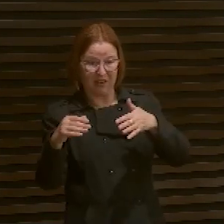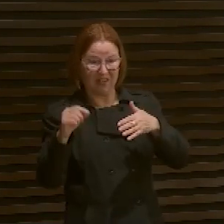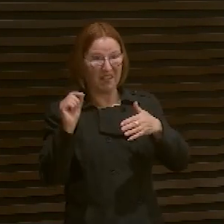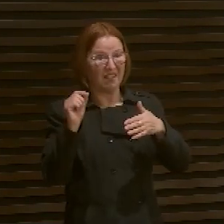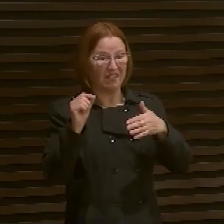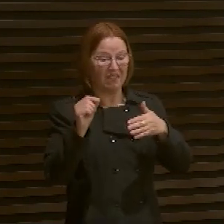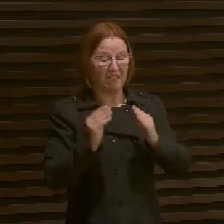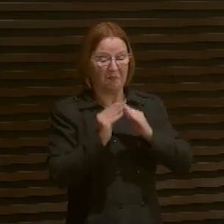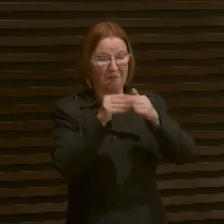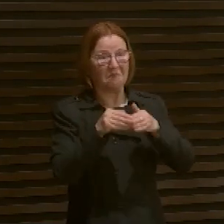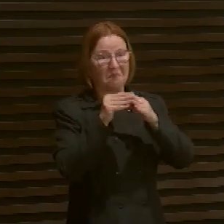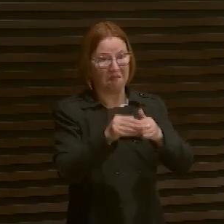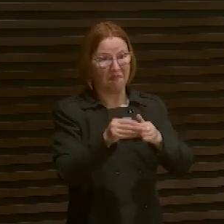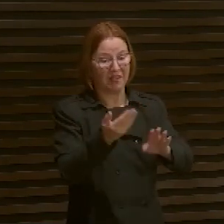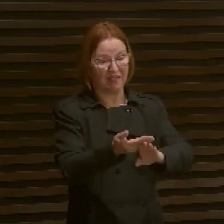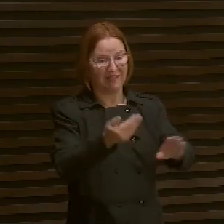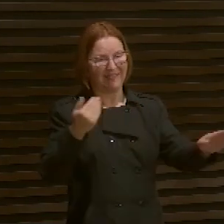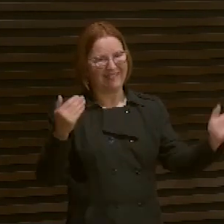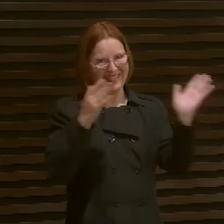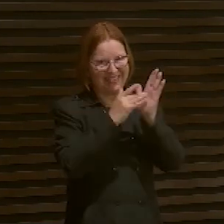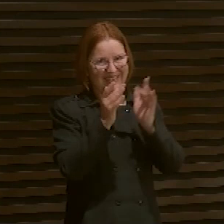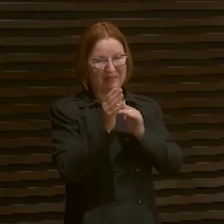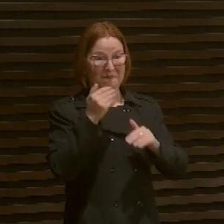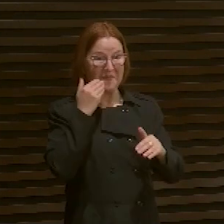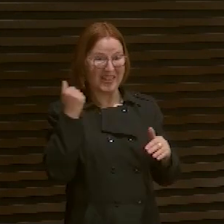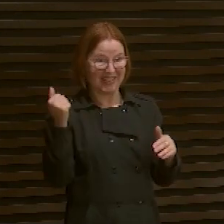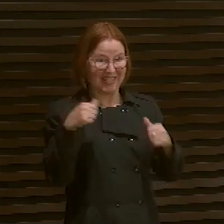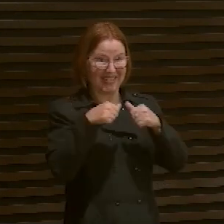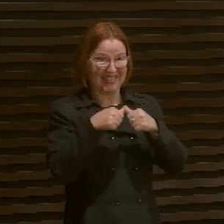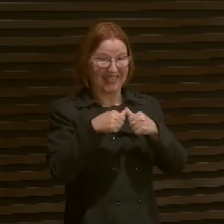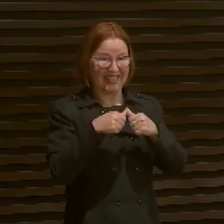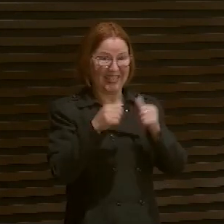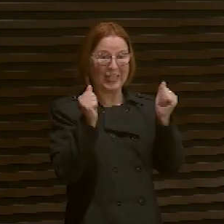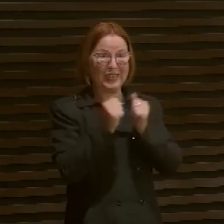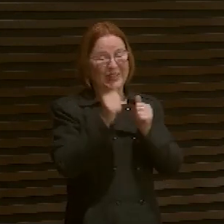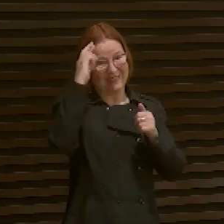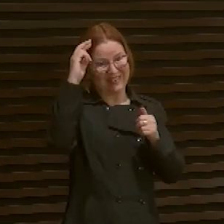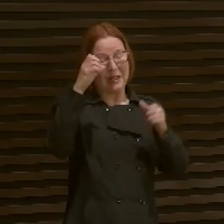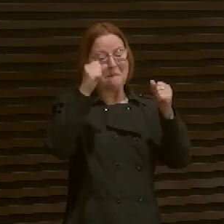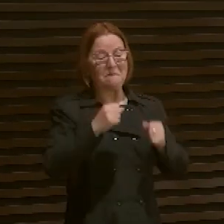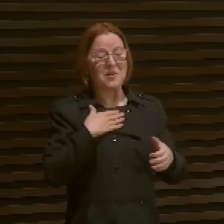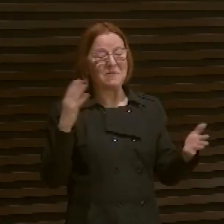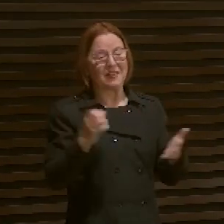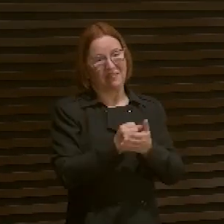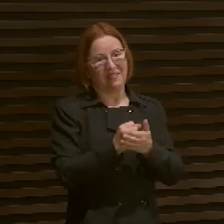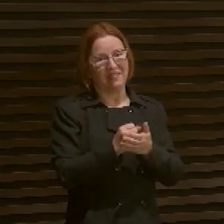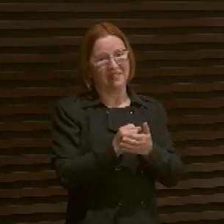longe de Jesus. É melhor estar com aquele que pode me salvar do que recorrer a qualquer recurso